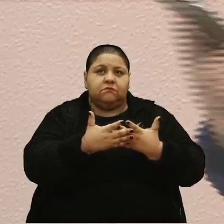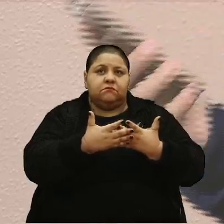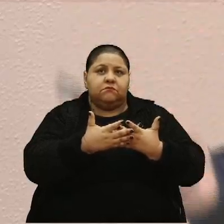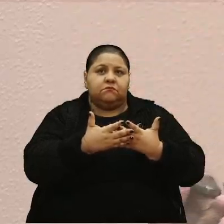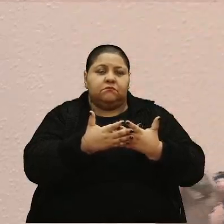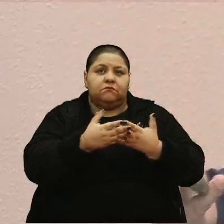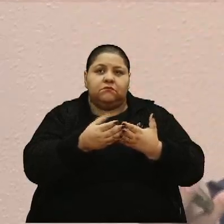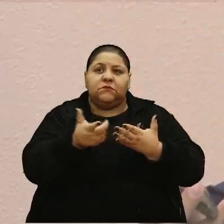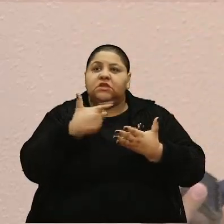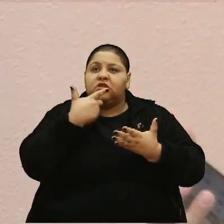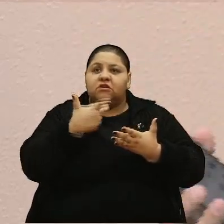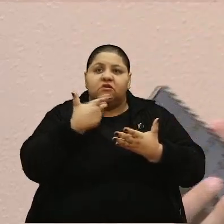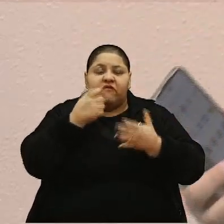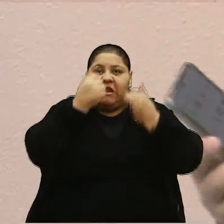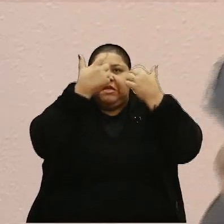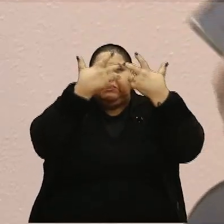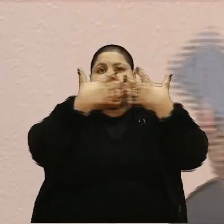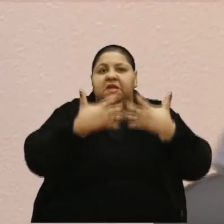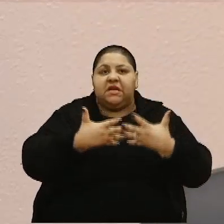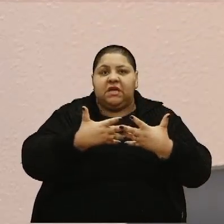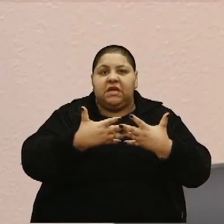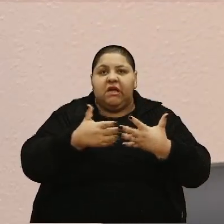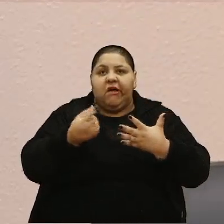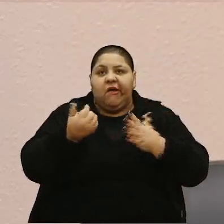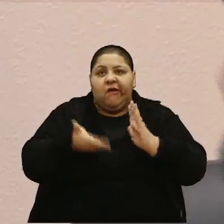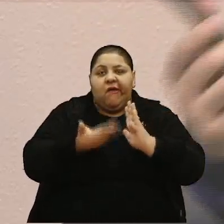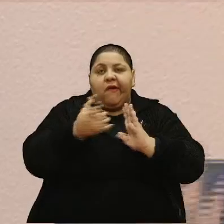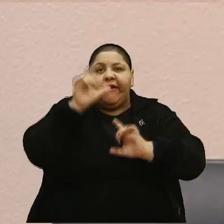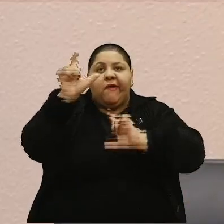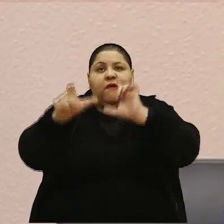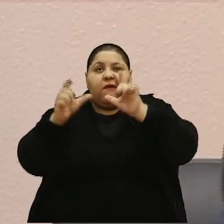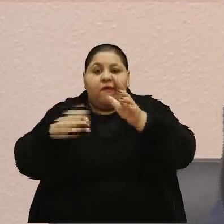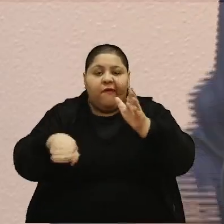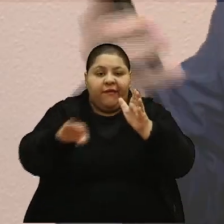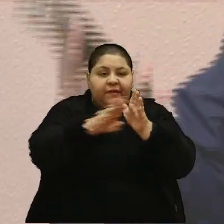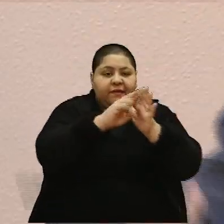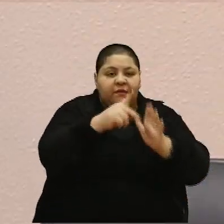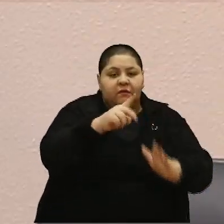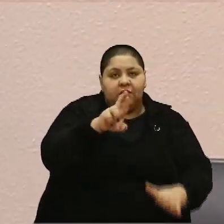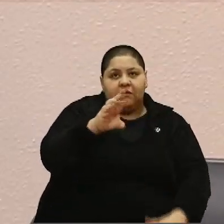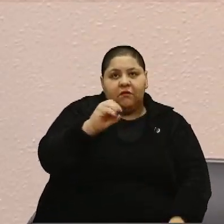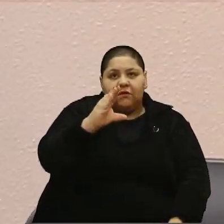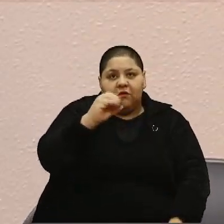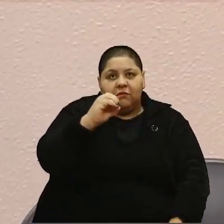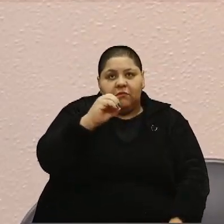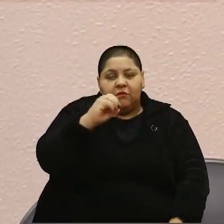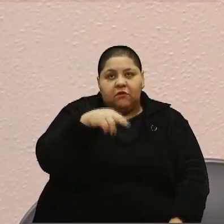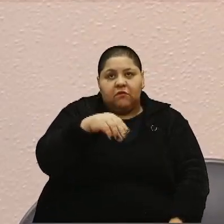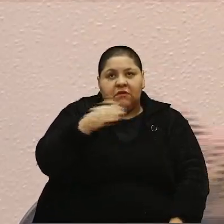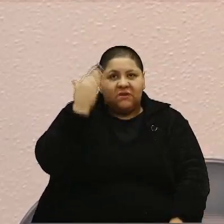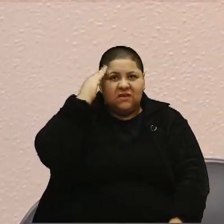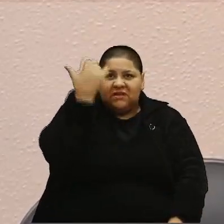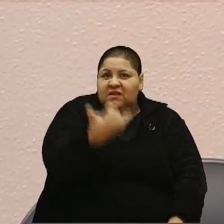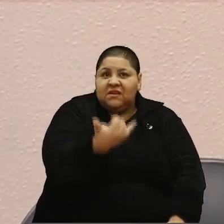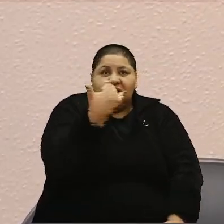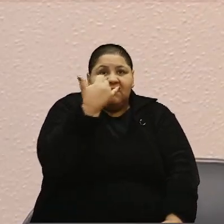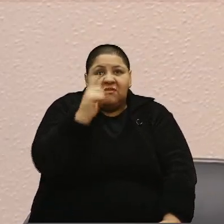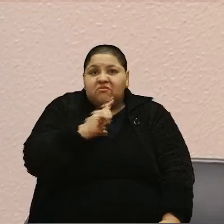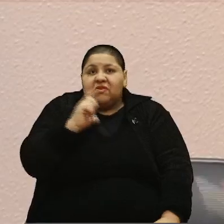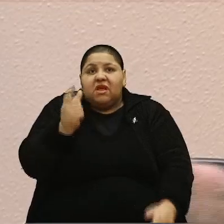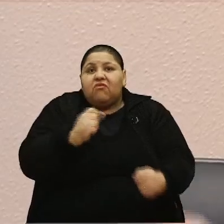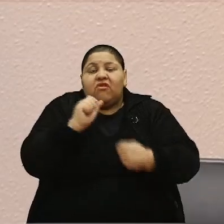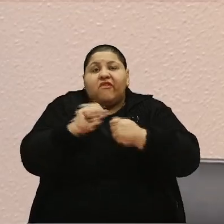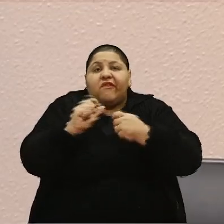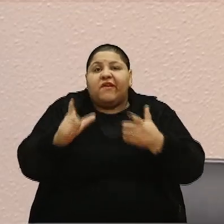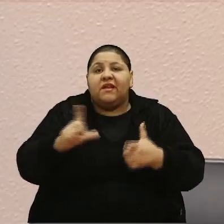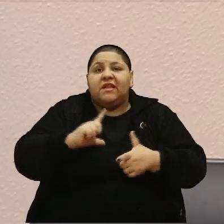atribuir esses valores exorbitantes. É que as pessoas vão até o PROCON, sabe qual foi a resposta, vereadora Daiane? Que não tem nada que fazer, que